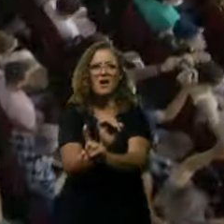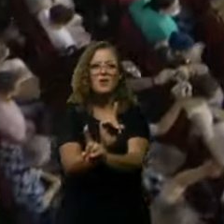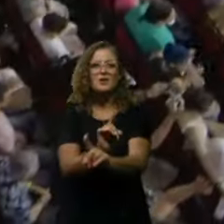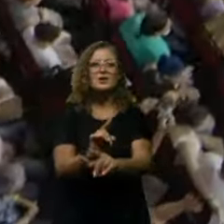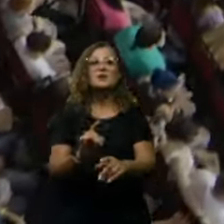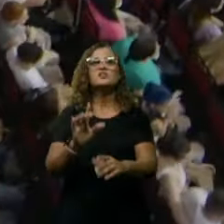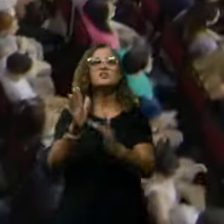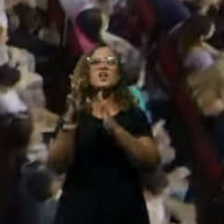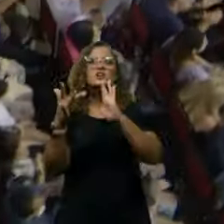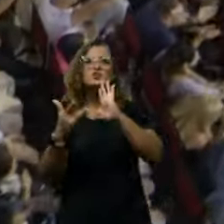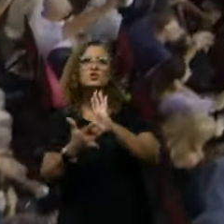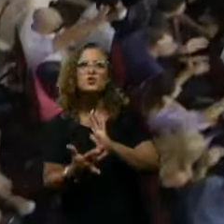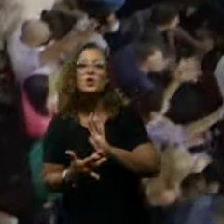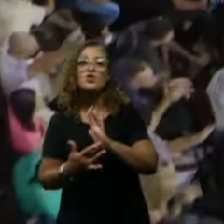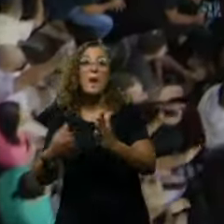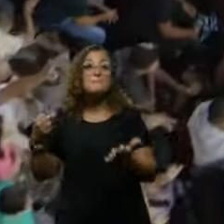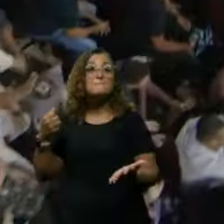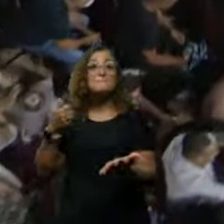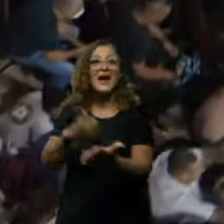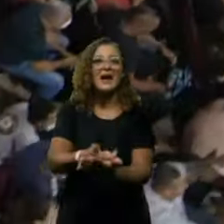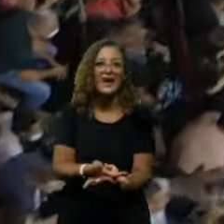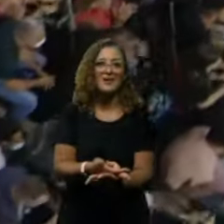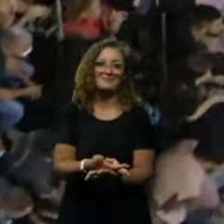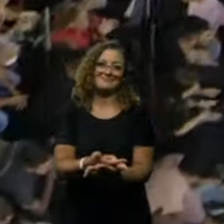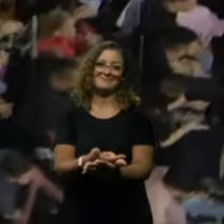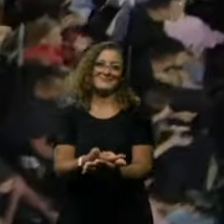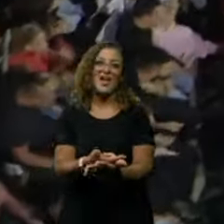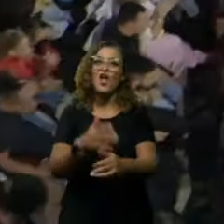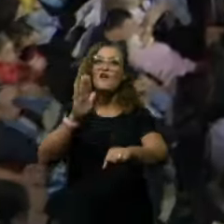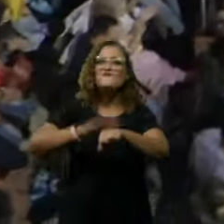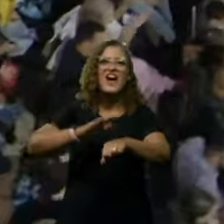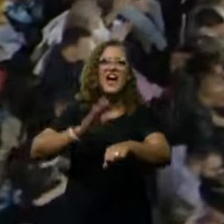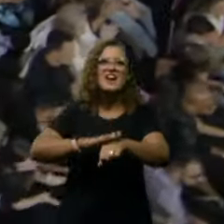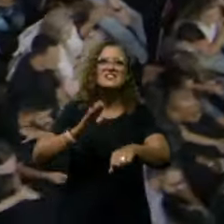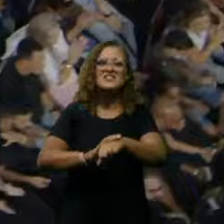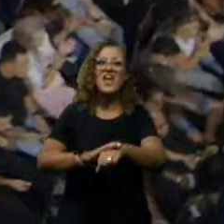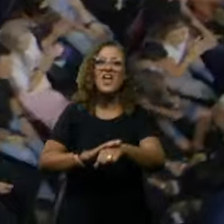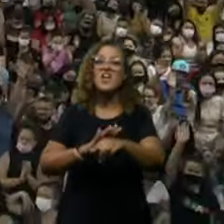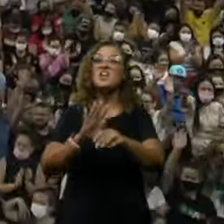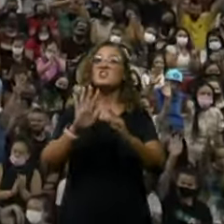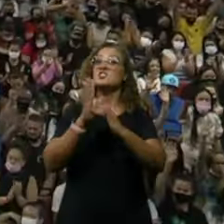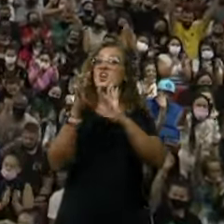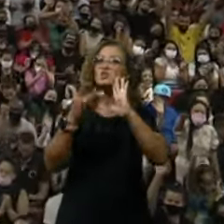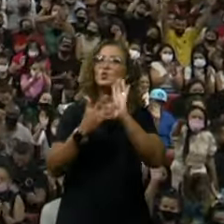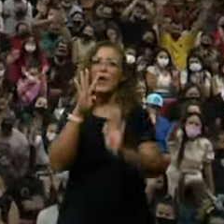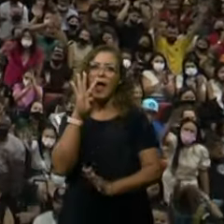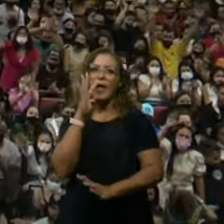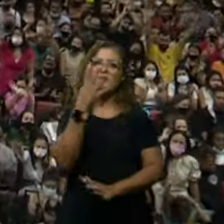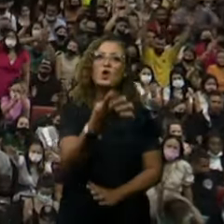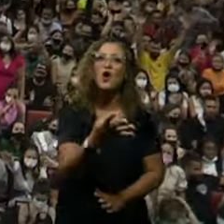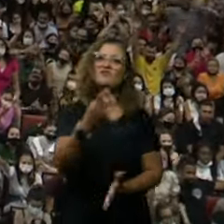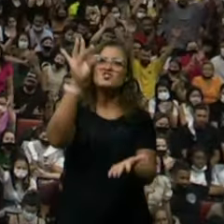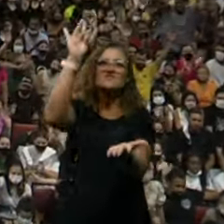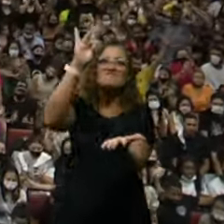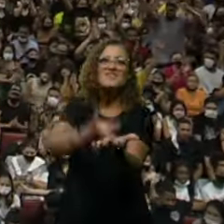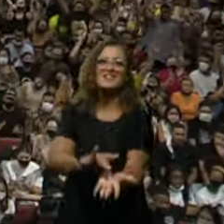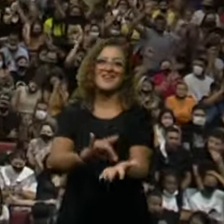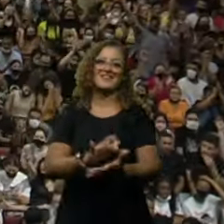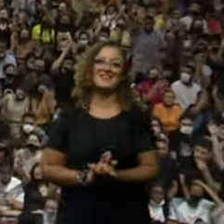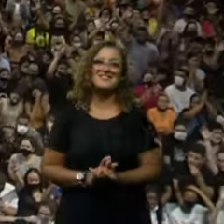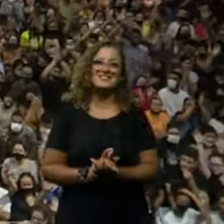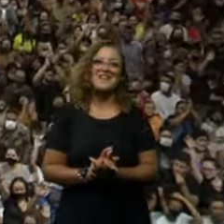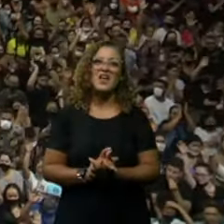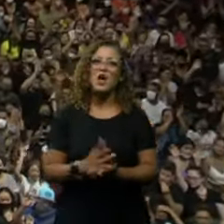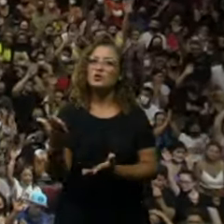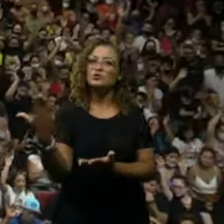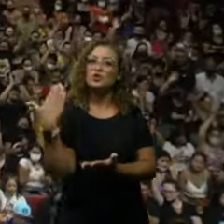a tudo que os outros começaram eu tô te chamando para resolver eu tô te chamando para dar um WhatsApp eu tô te chamando